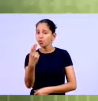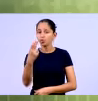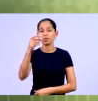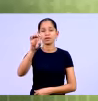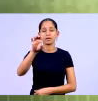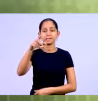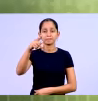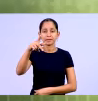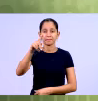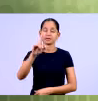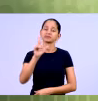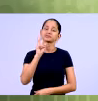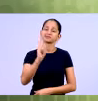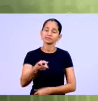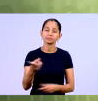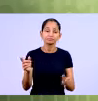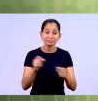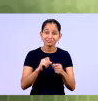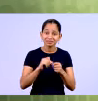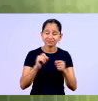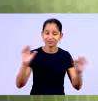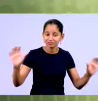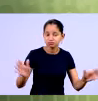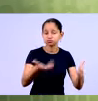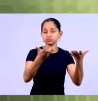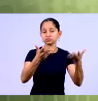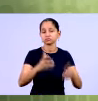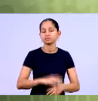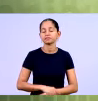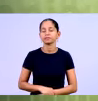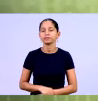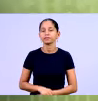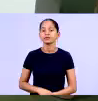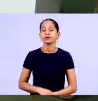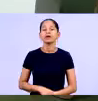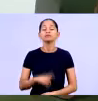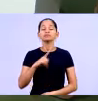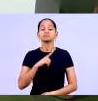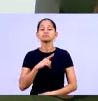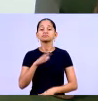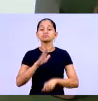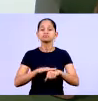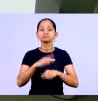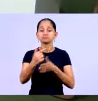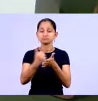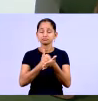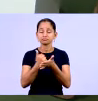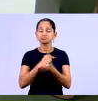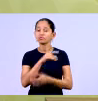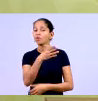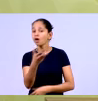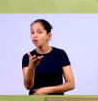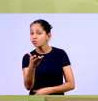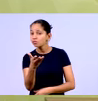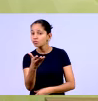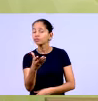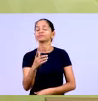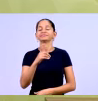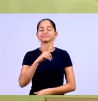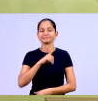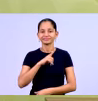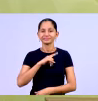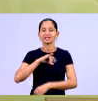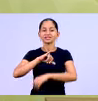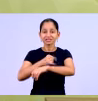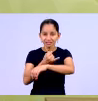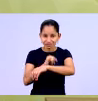que precisa estimulá-las, tá? Professora, temos mais alguma pergunta? Então, tem uma pergunta aqui de Cerejeiras.